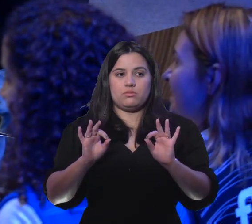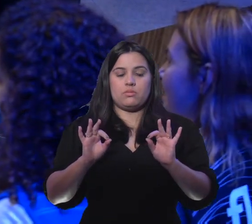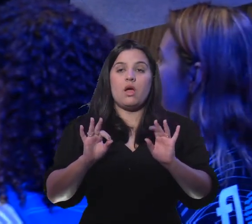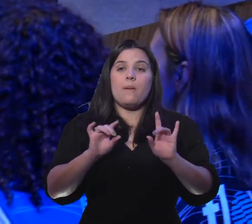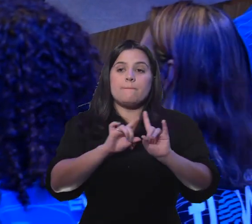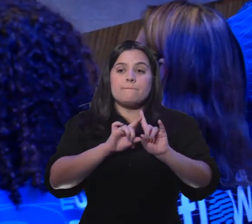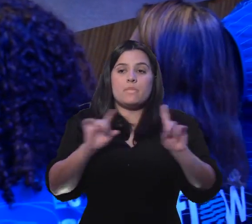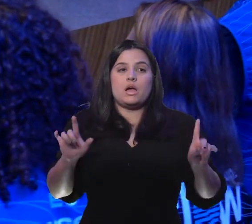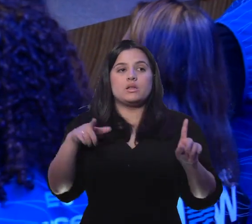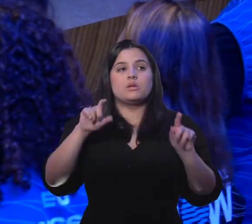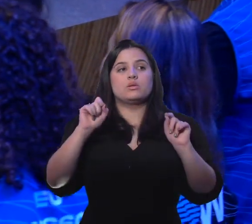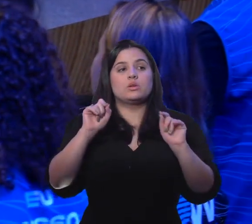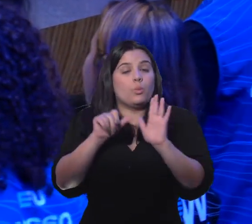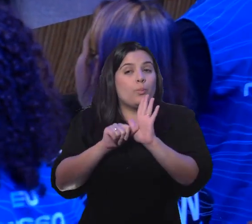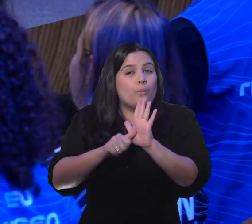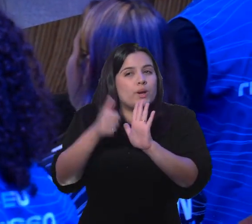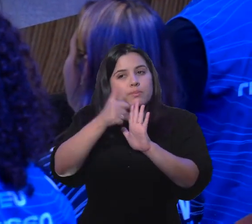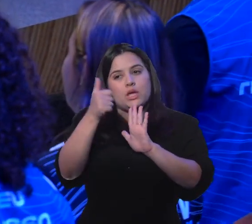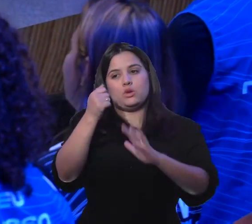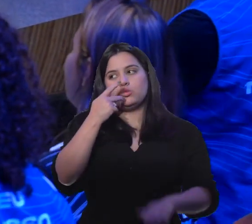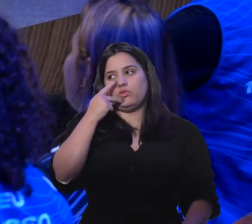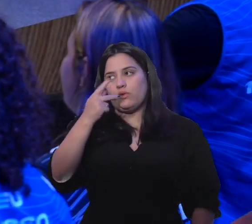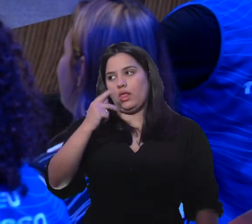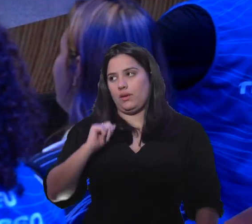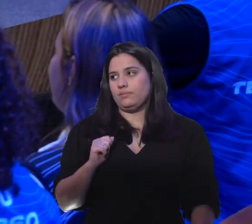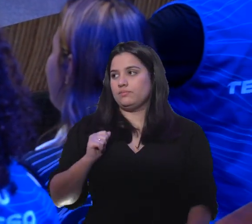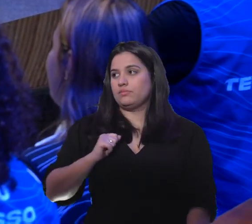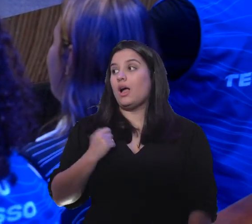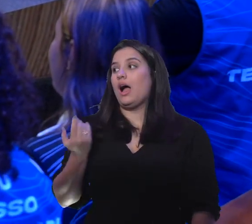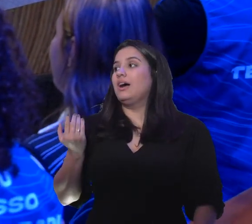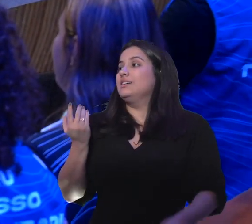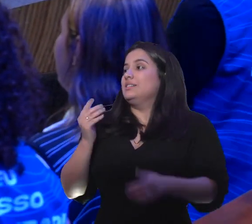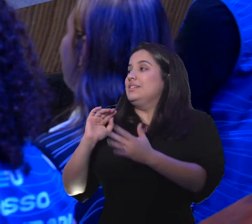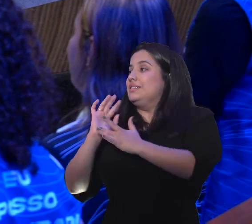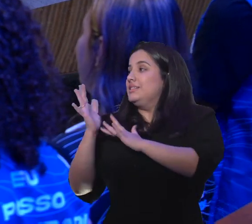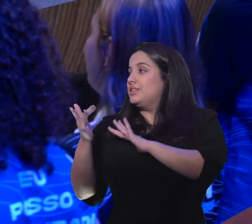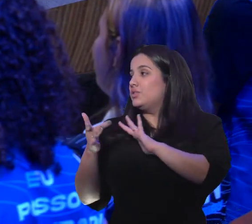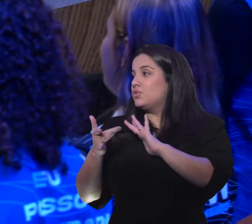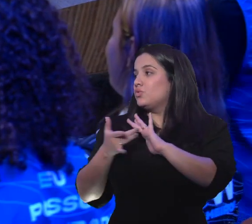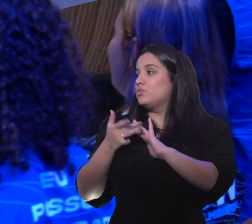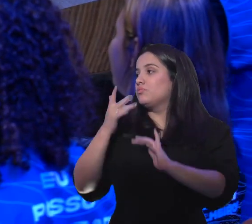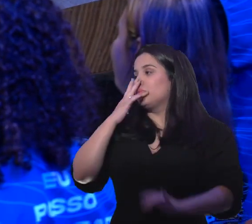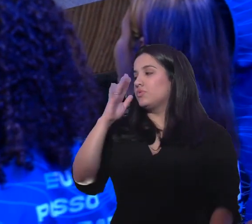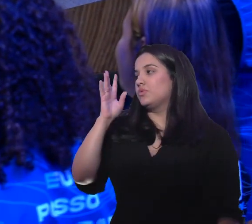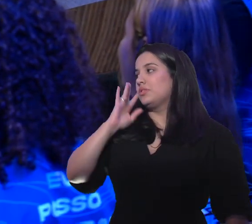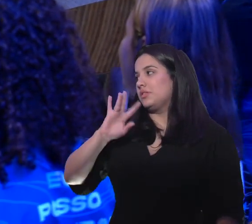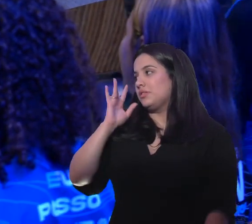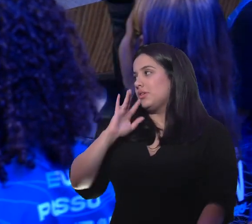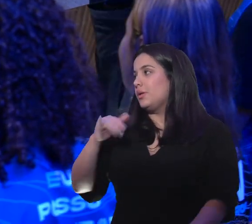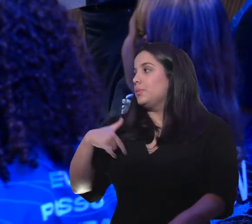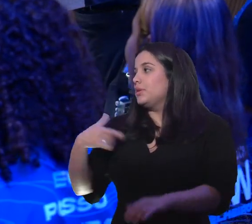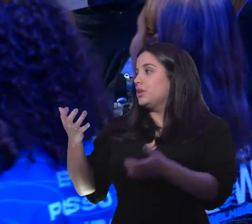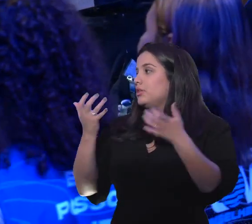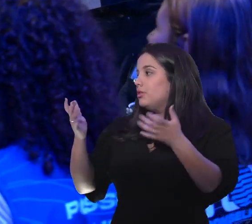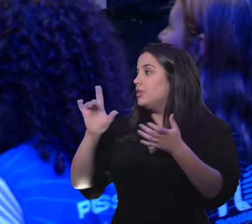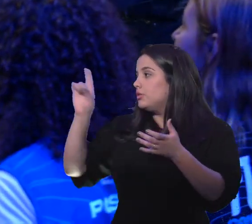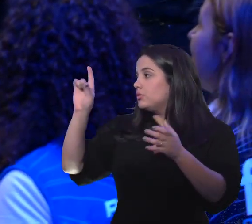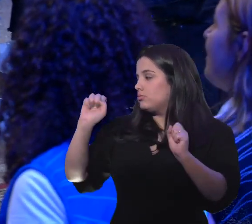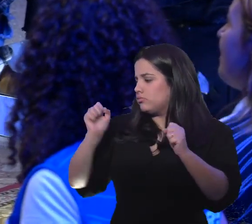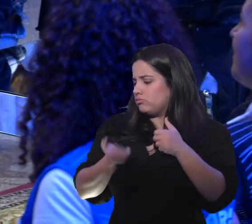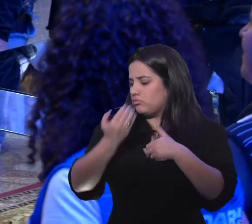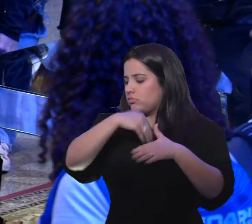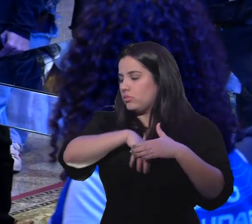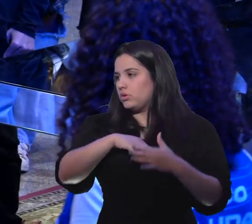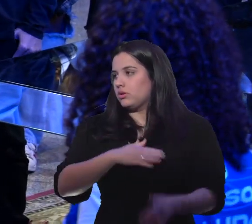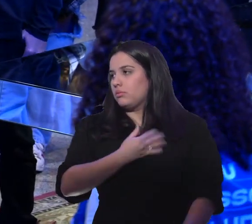é o primeiro passo de dizer: Jesus, eu achei você massa e eu quero que o Senhor entre na minha vida porque eu quero viver